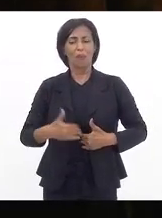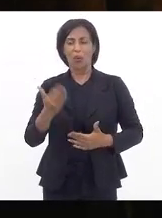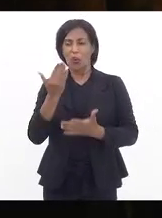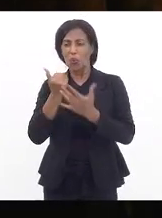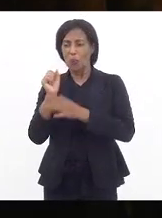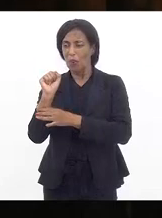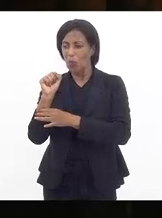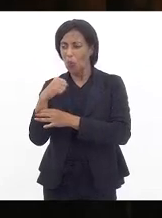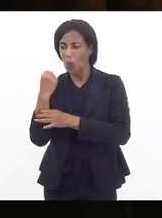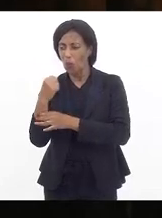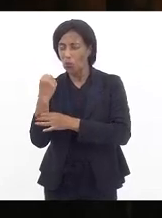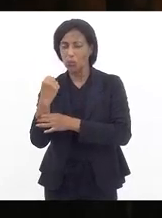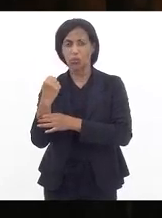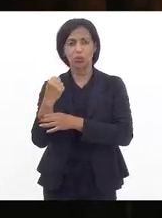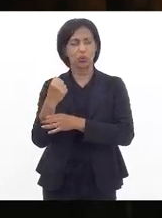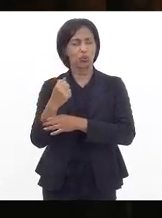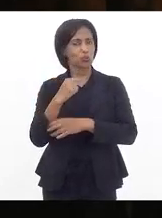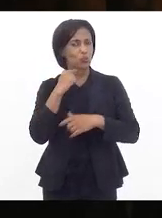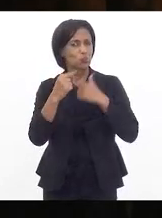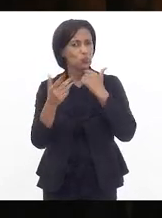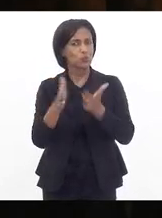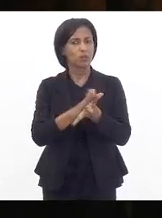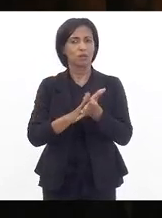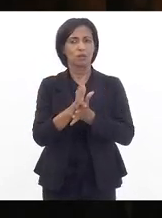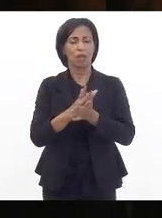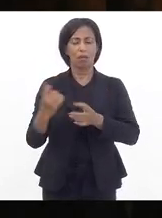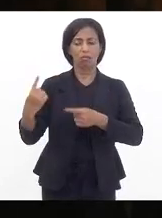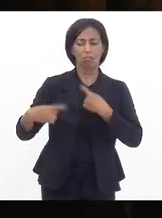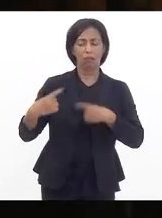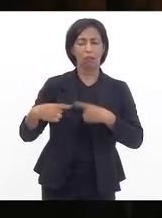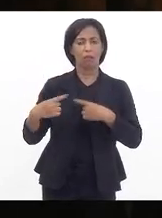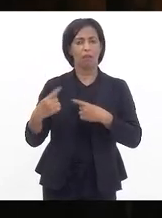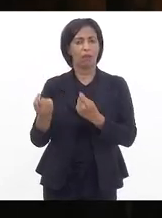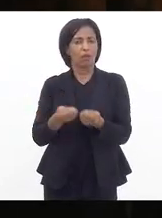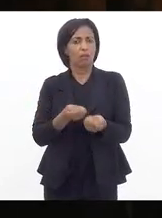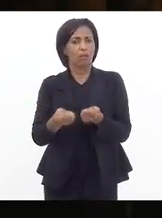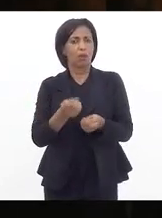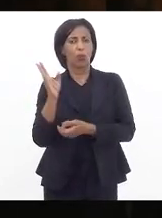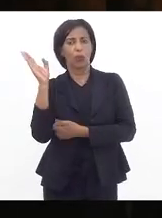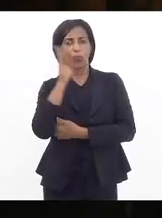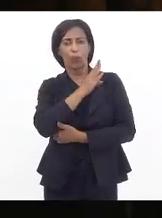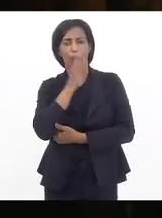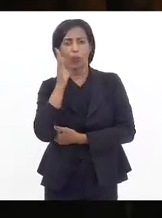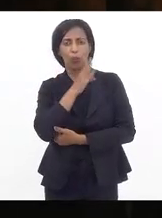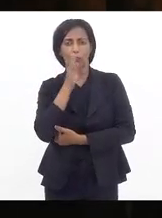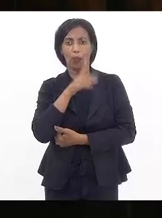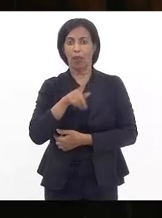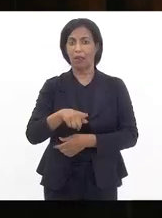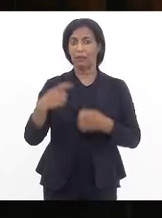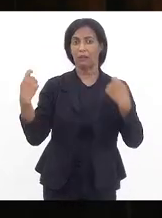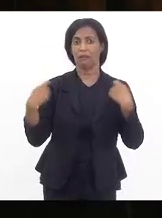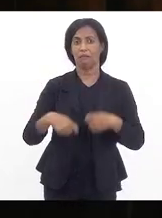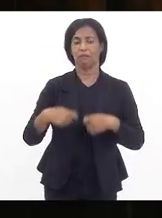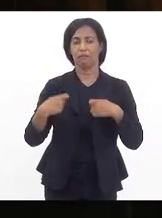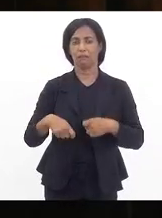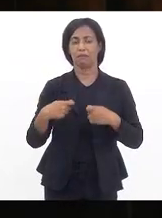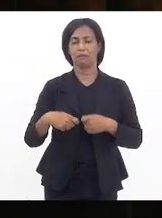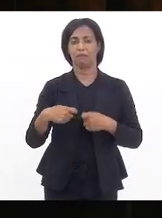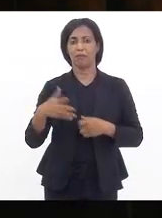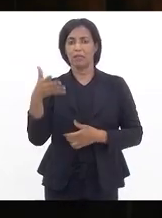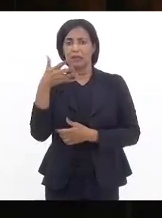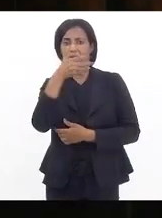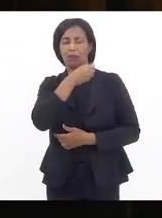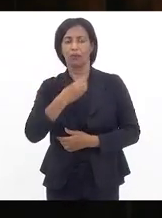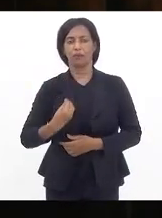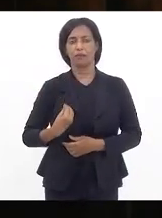ossos Sem dúvida nenhuma o debate da economia solidária ele é urgente ele é necessário ele